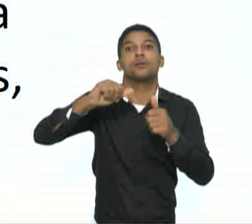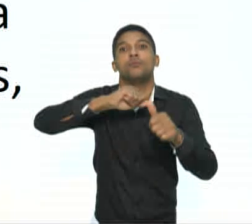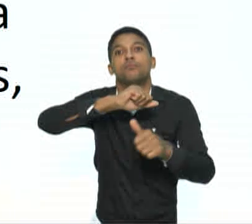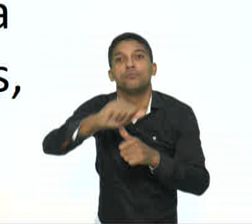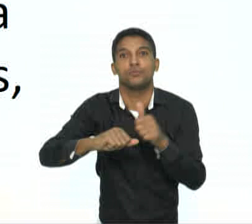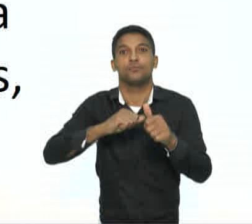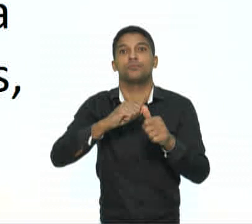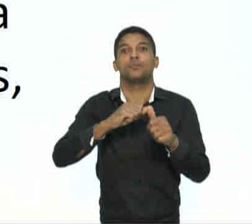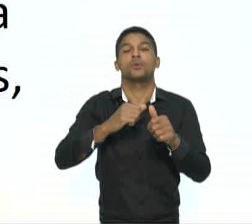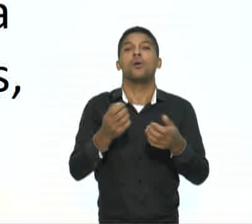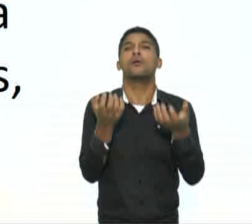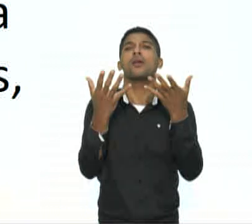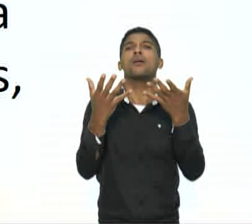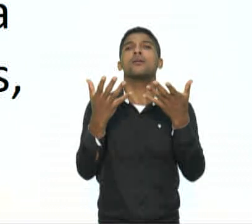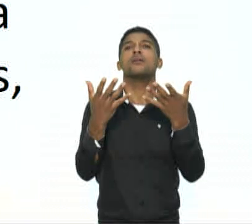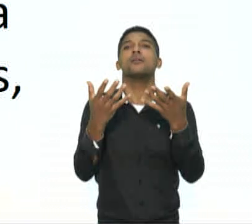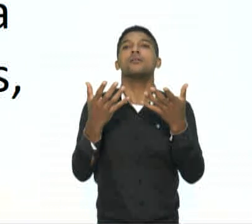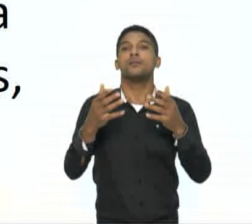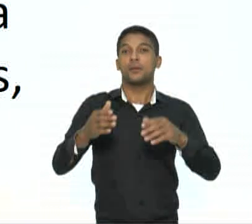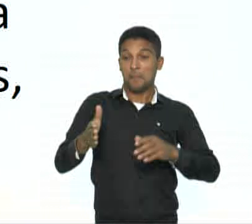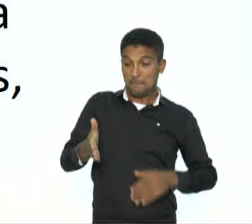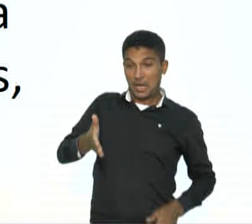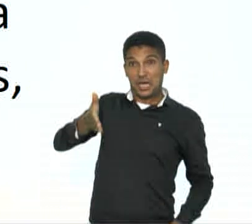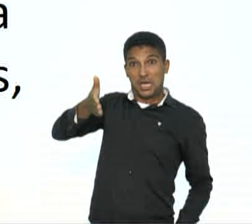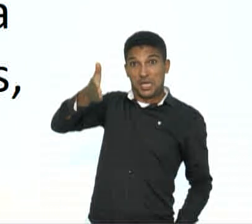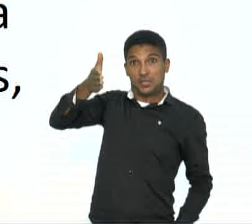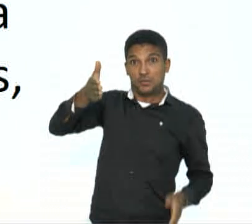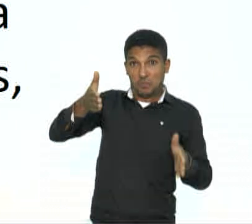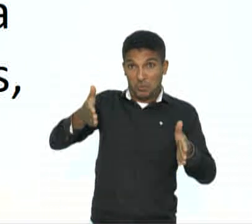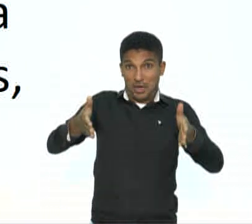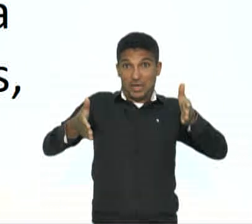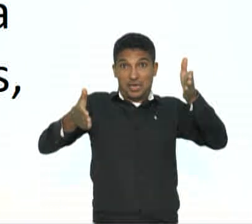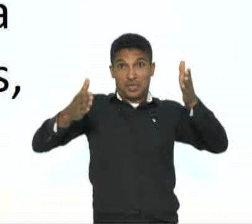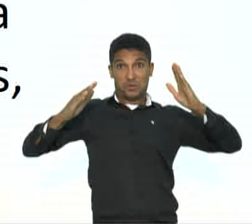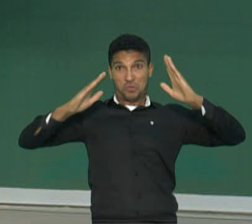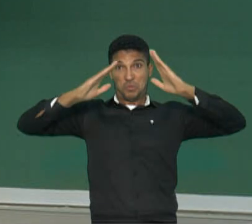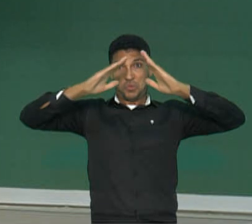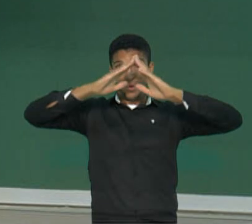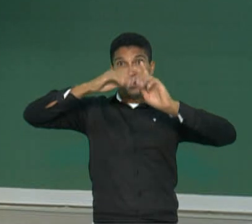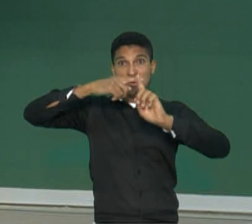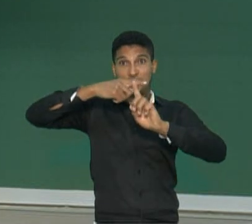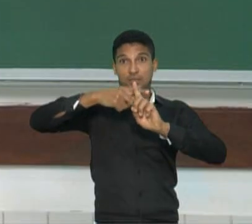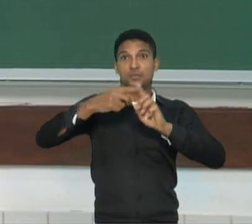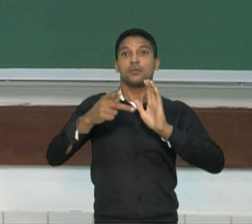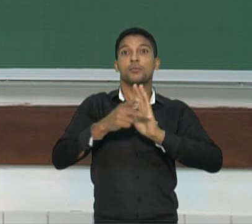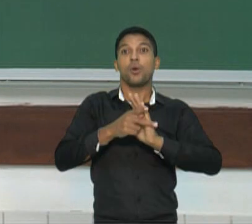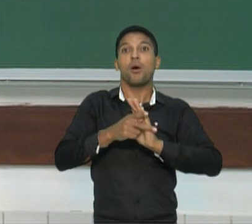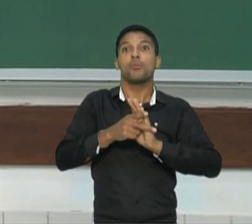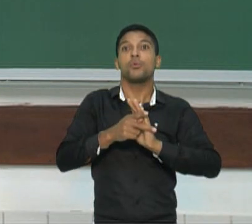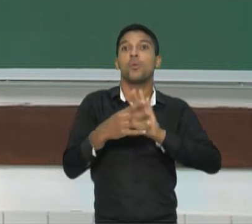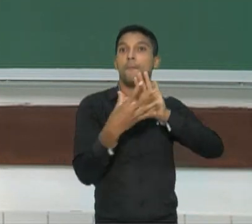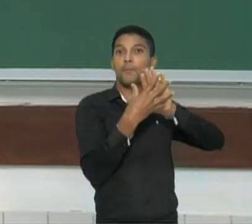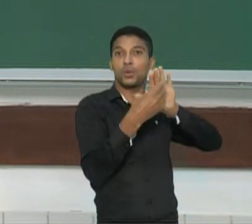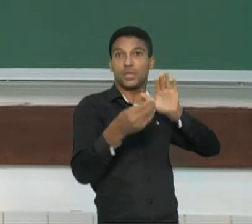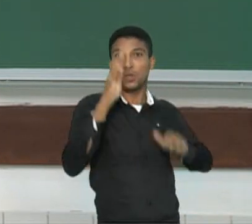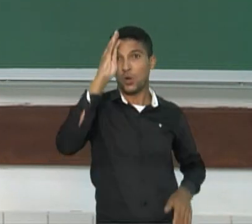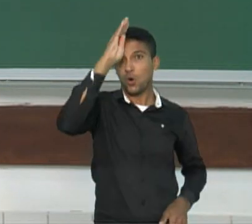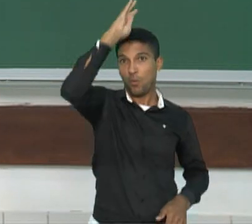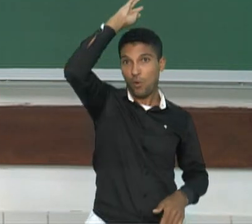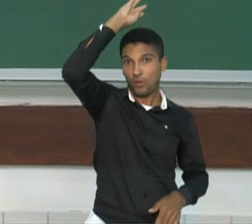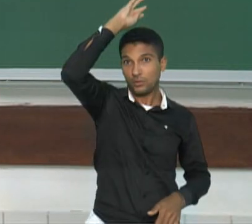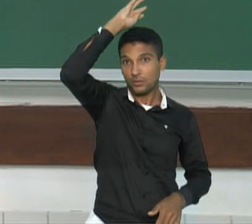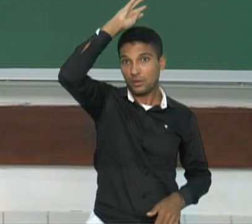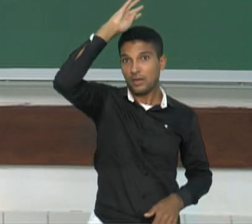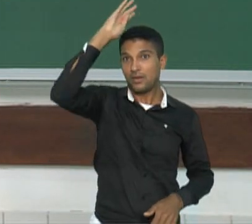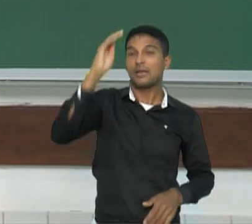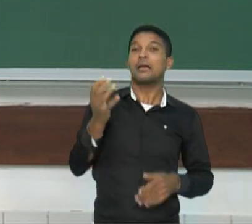escuridão típica das abadias romanas. E elas seriam aumentadas. Mas de que maneira isso? Aí você vai ver o que a cruzada trouxe de bom para a